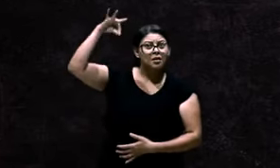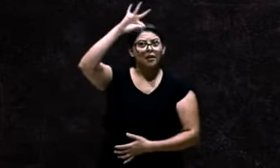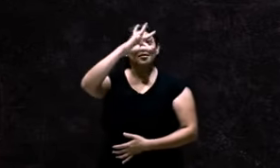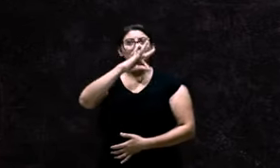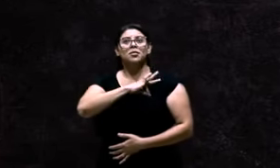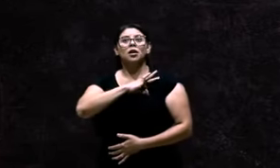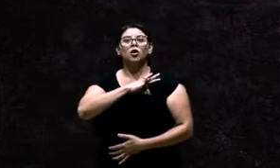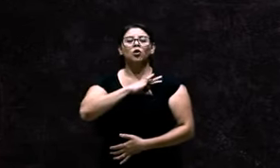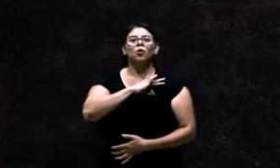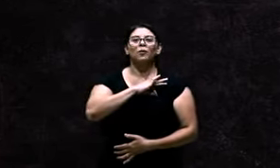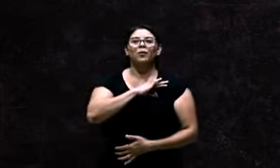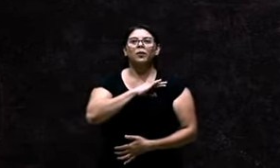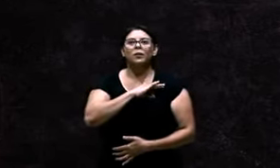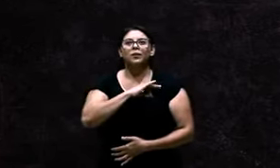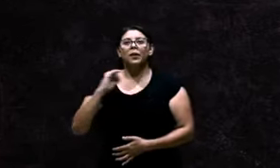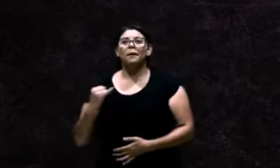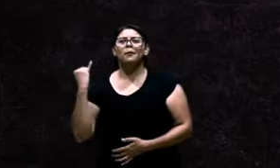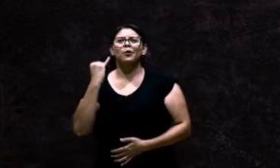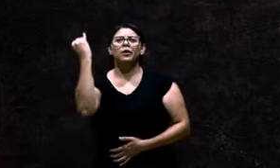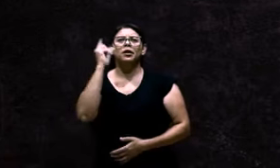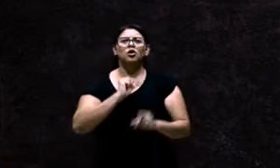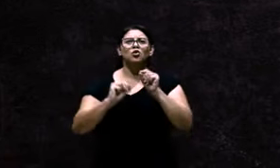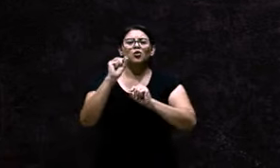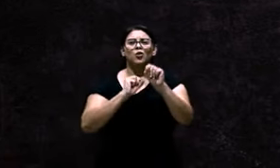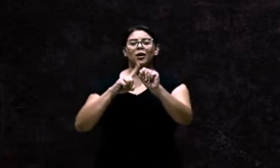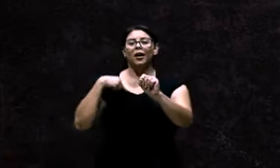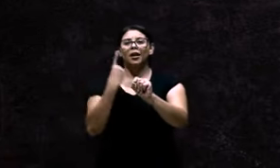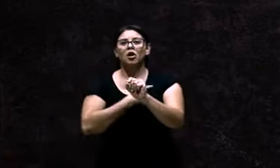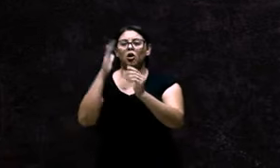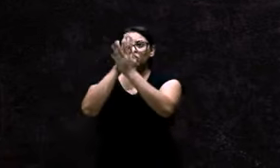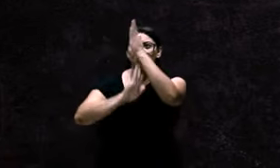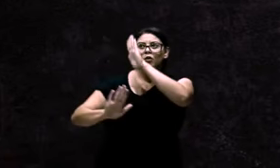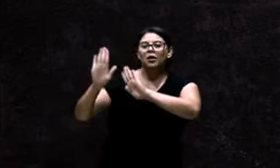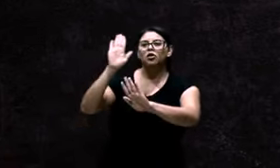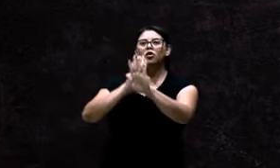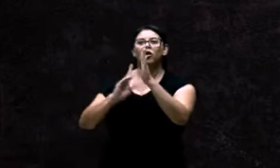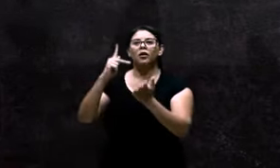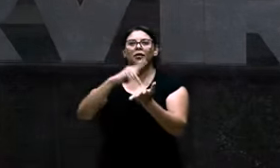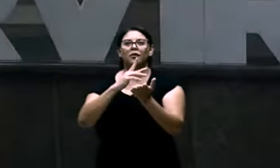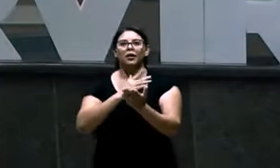que os que o adoram, o adorem em espírito e em verdade.